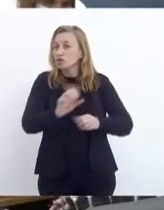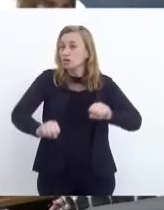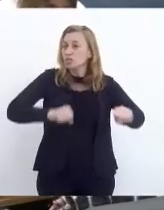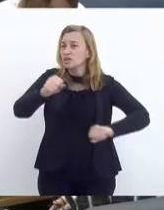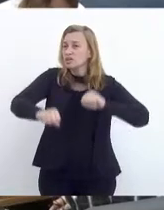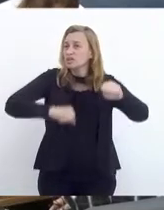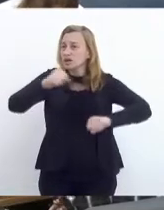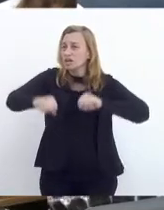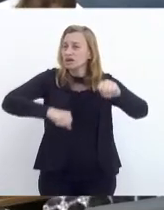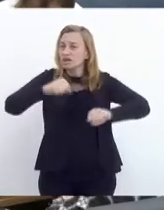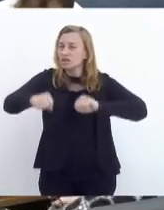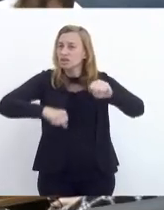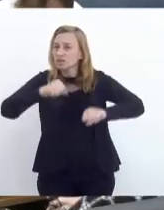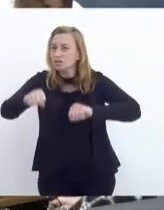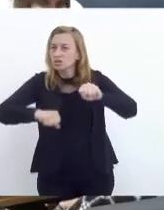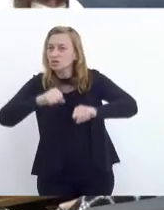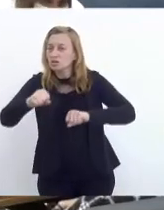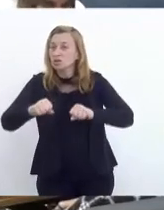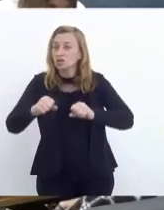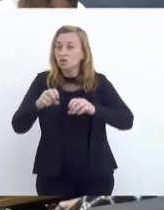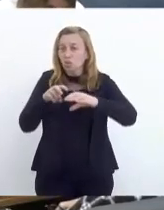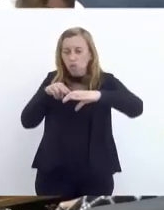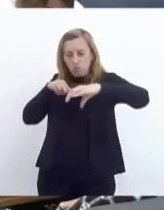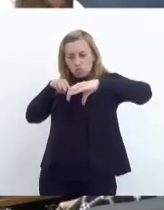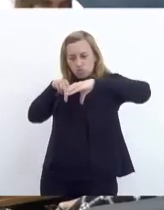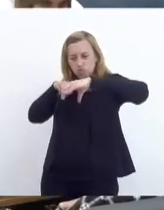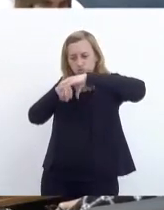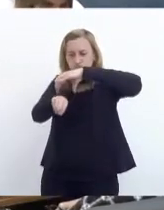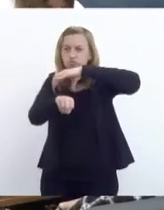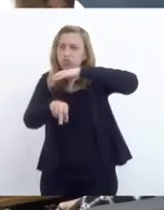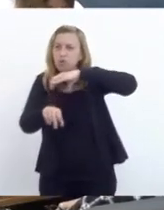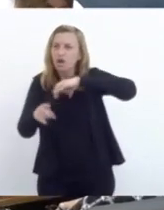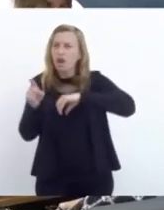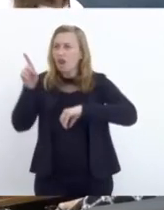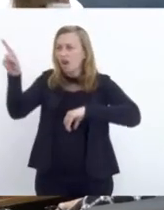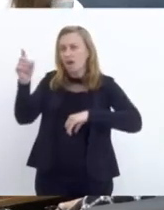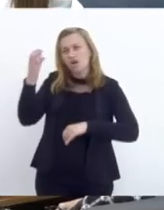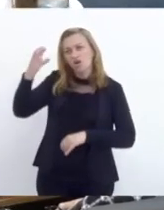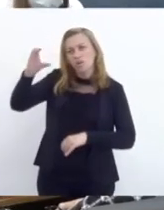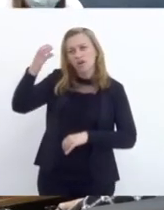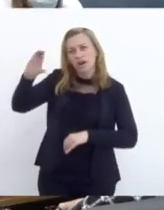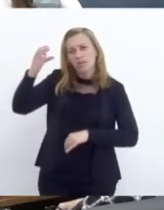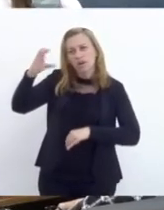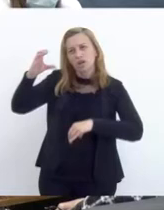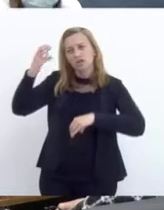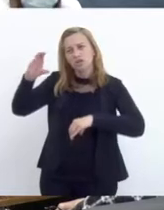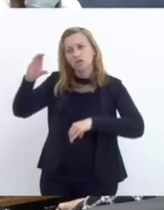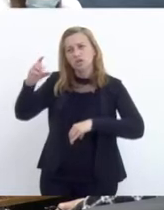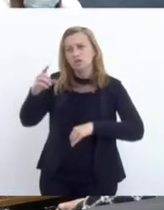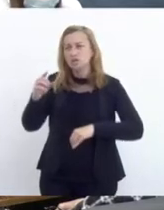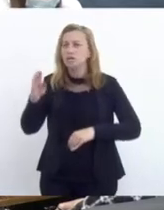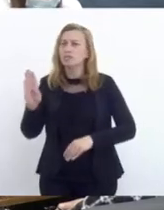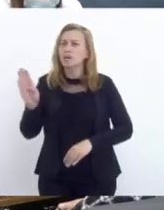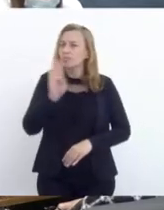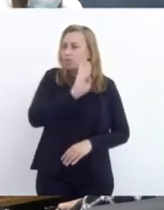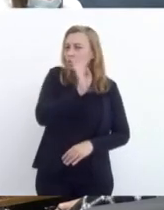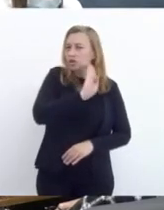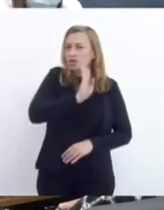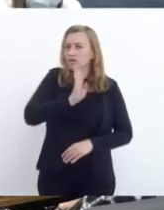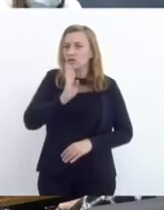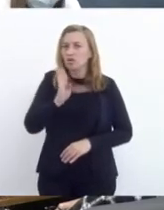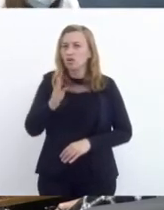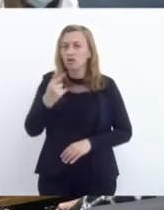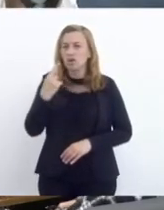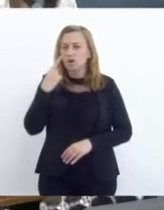no dia desse eu ia atravessando o túnel ali de Copacabana para Botafogo, de repente vem